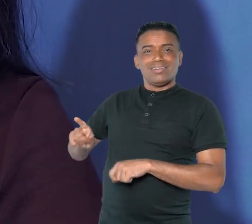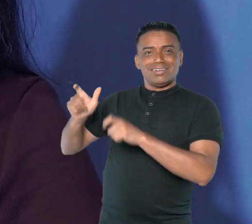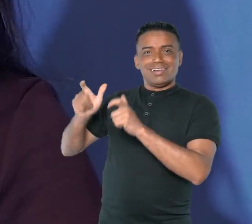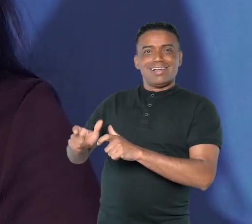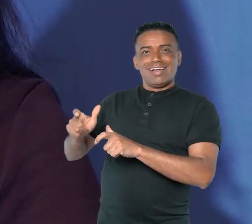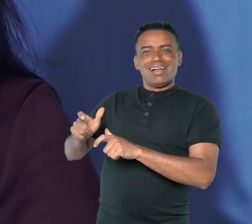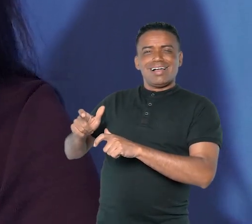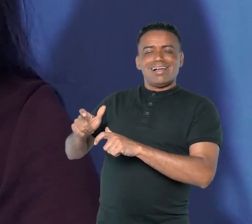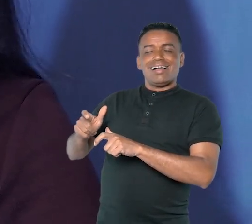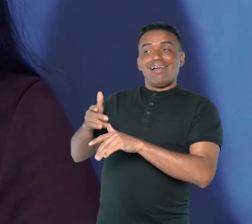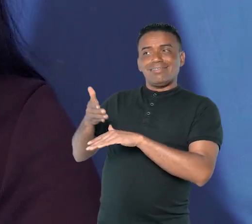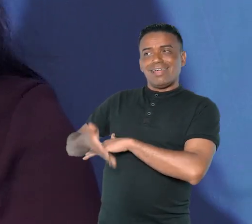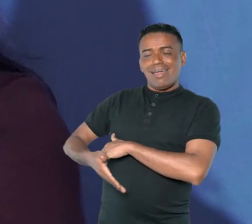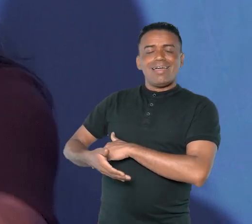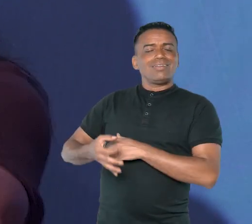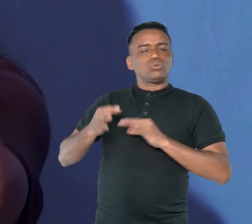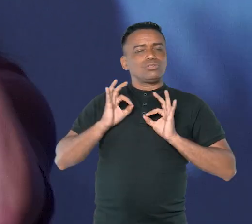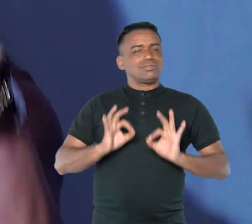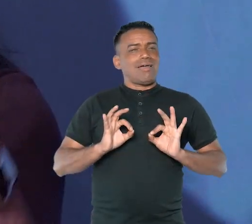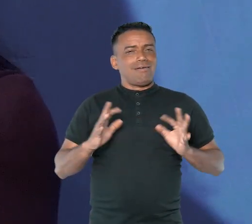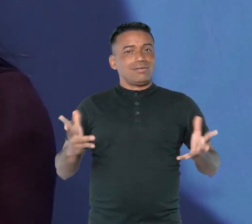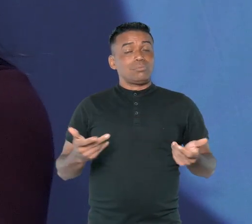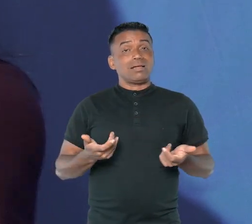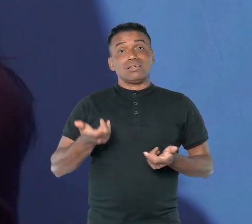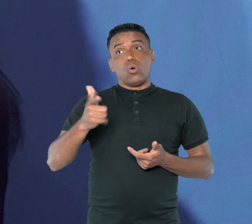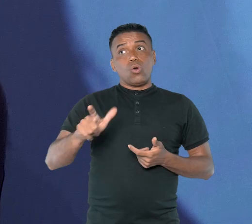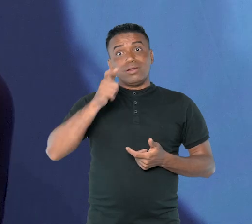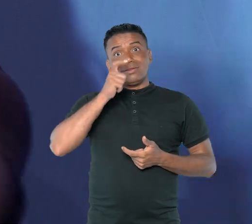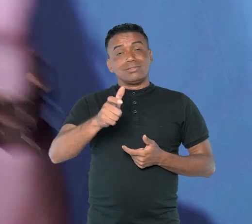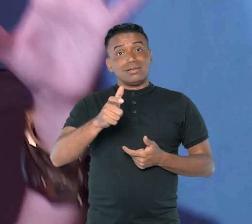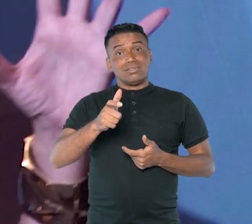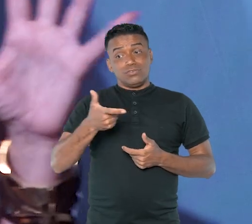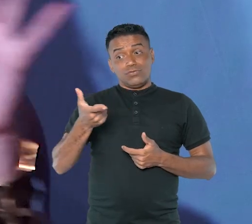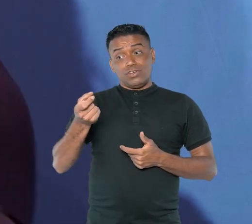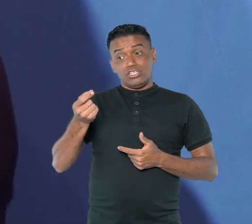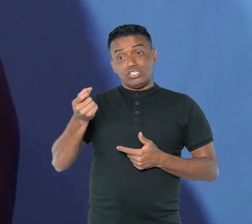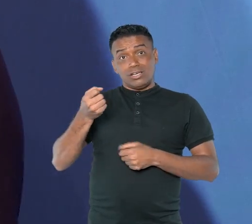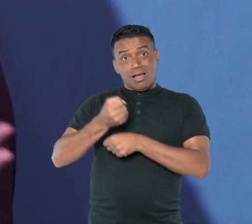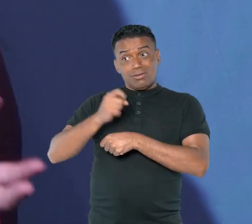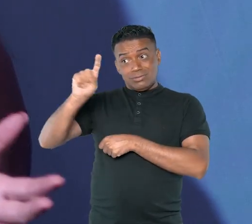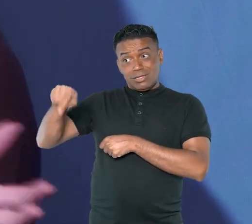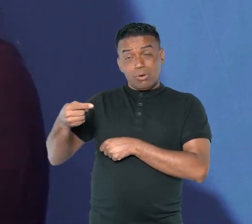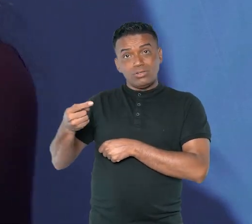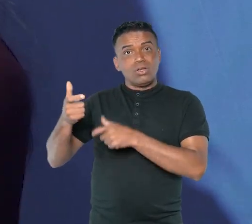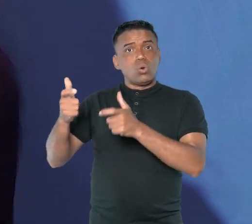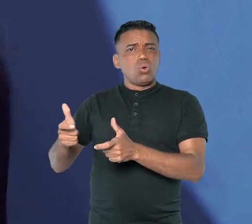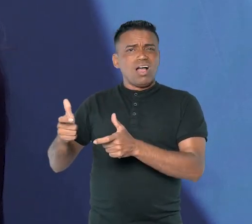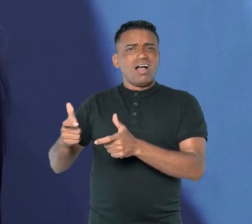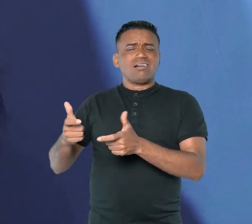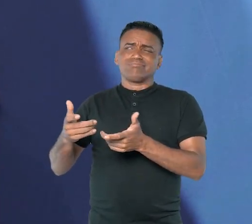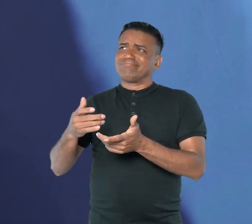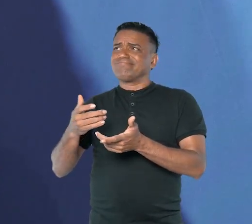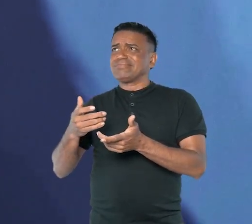Stonehenge, entrei, deu tudo certo, mas era uma outra, interessante isso também, porque você volta 20 anos depois e o lugar, de fato, não é o mesmo. As